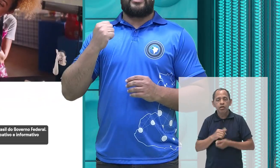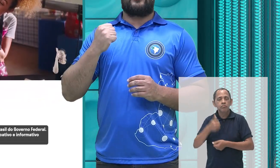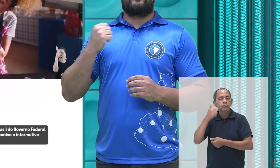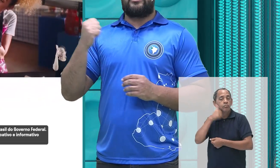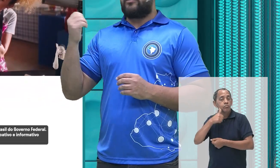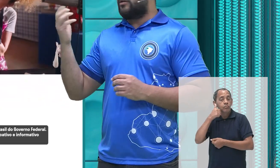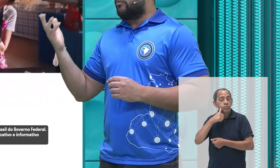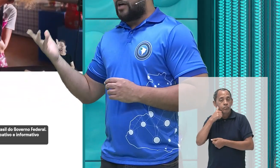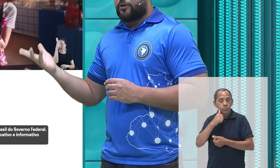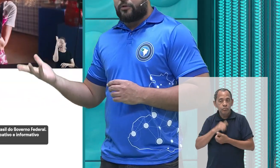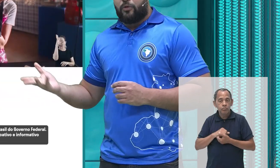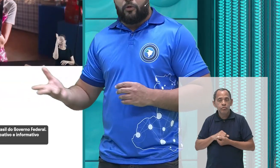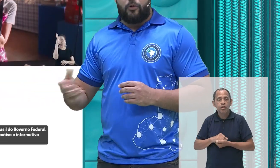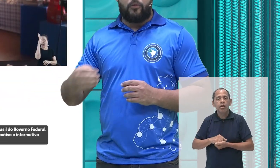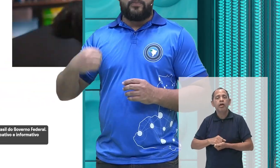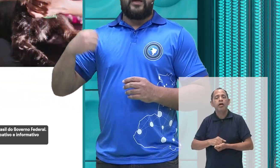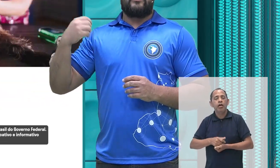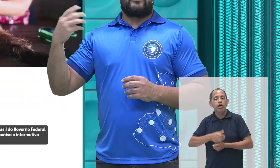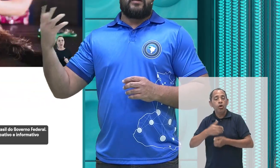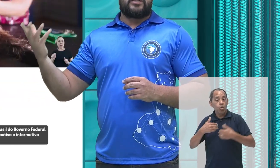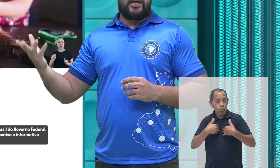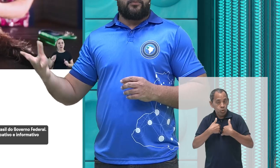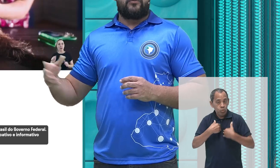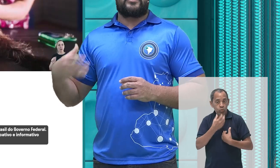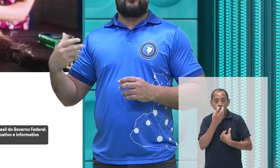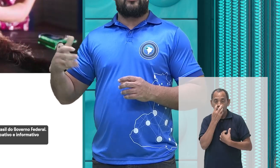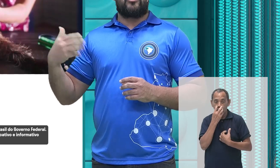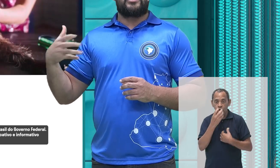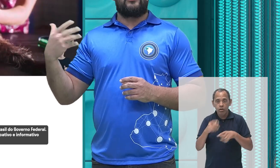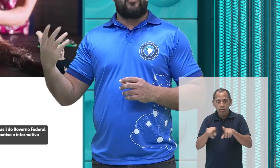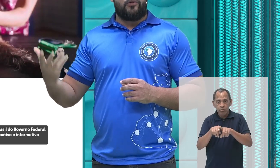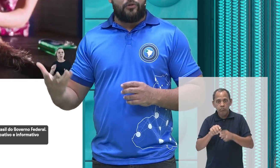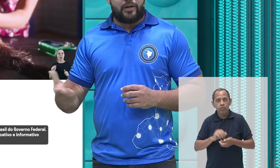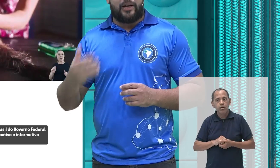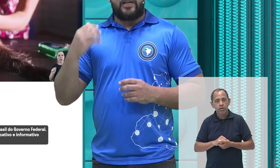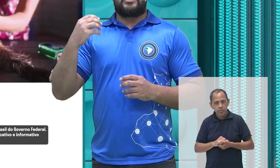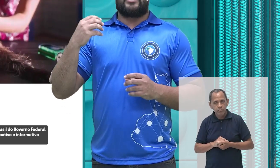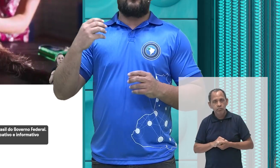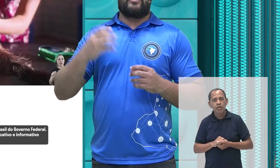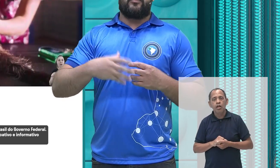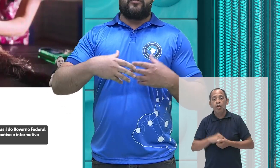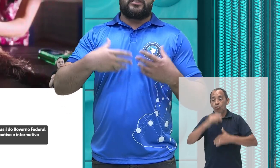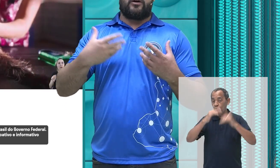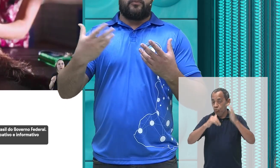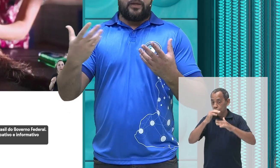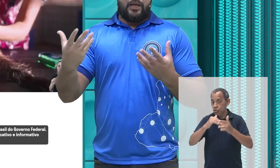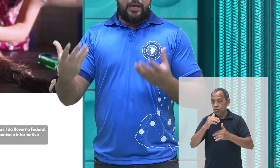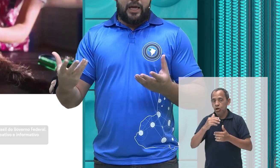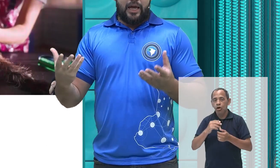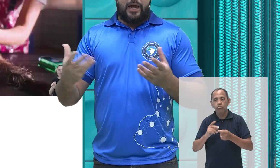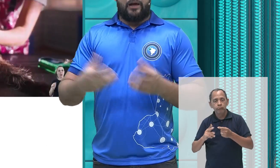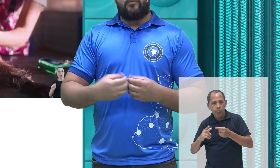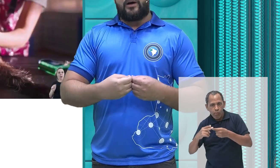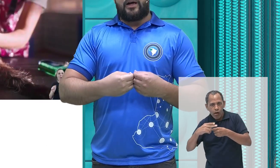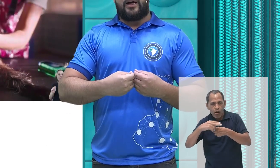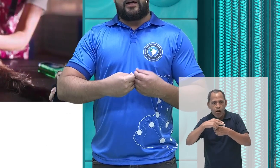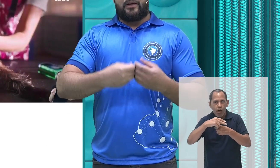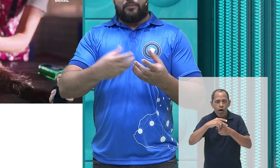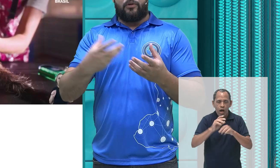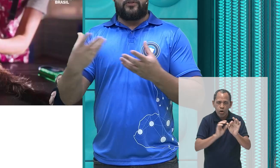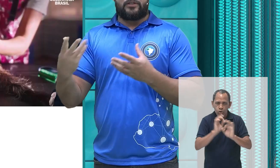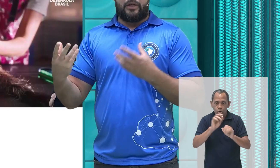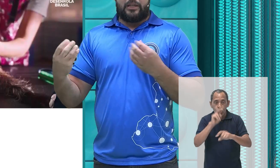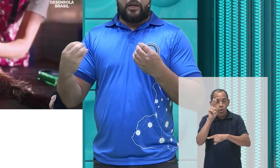mulher, certo, segurando um cachorro. Temos aqui a profissão de tosadora, certo? Uma profissão que é